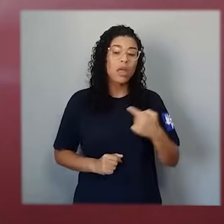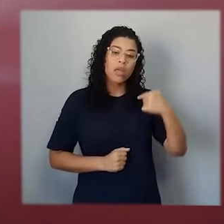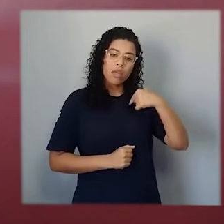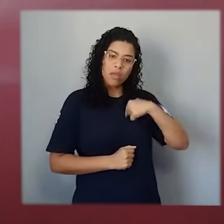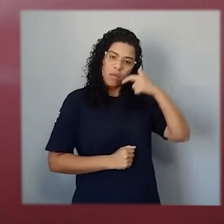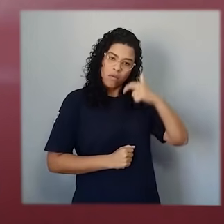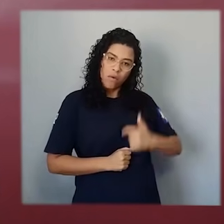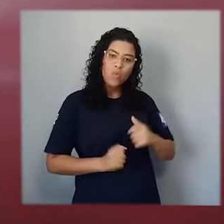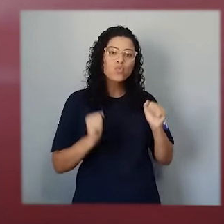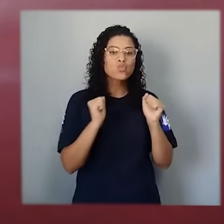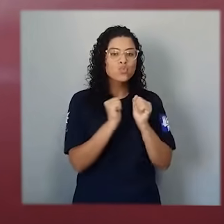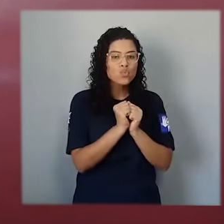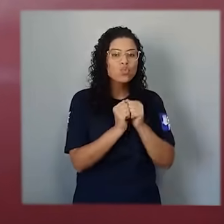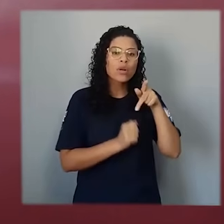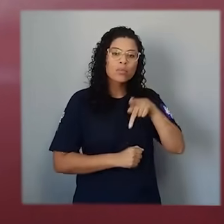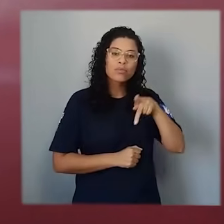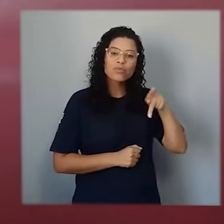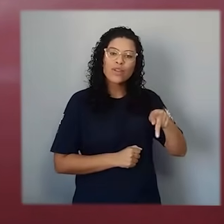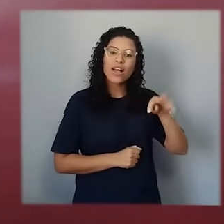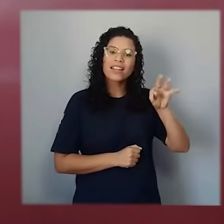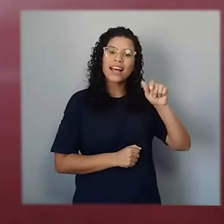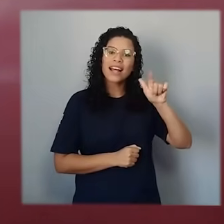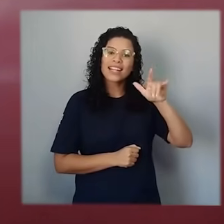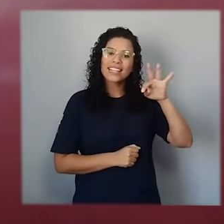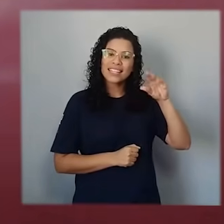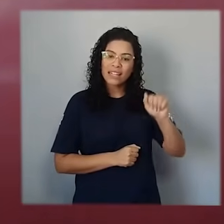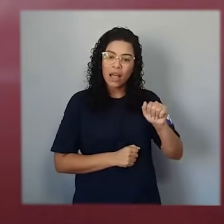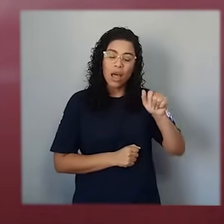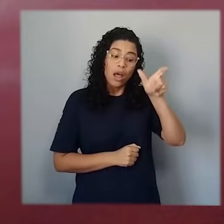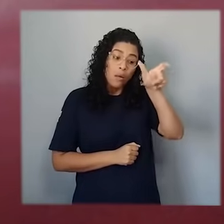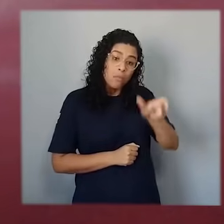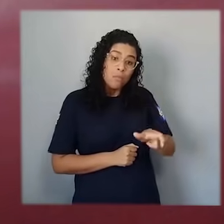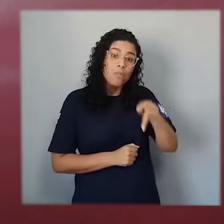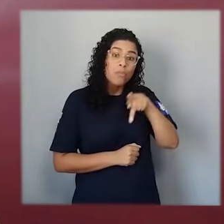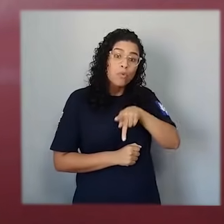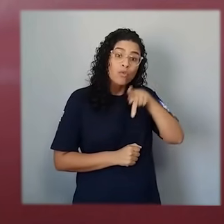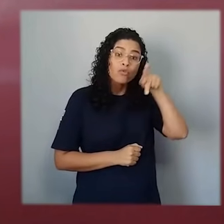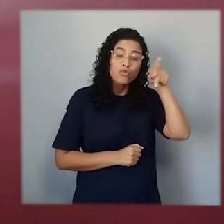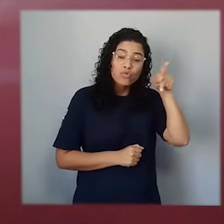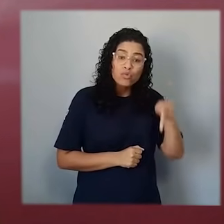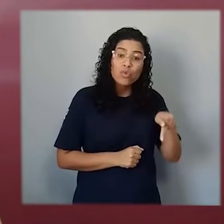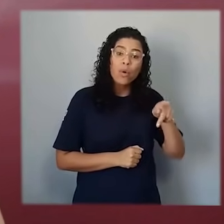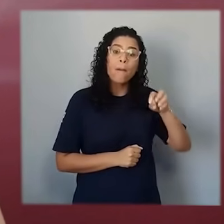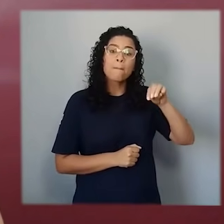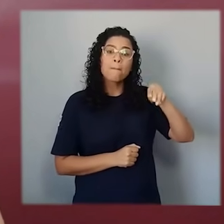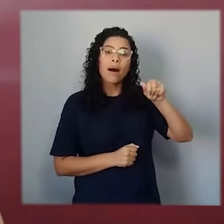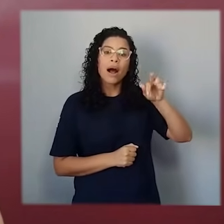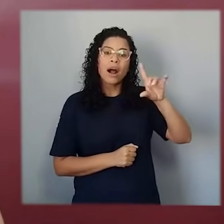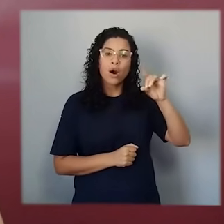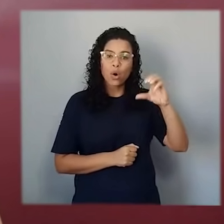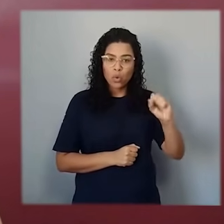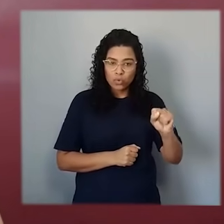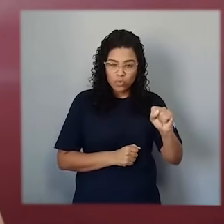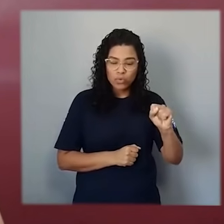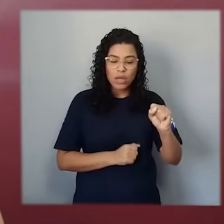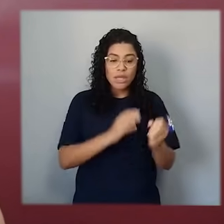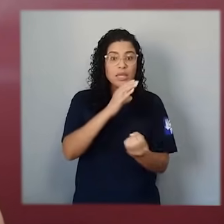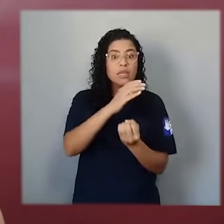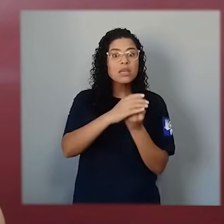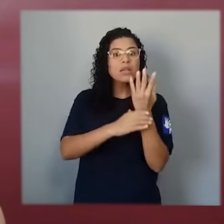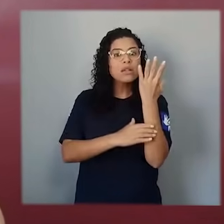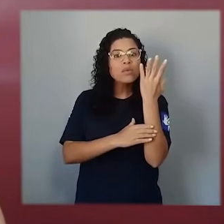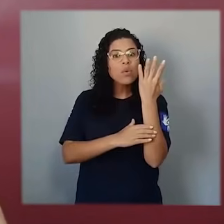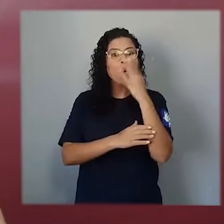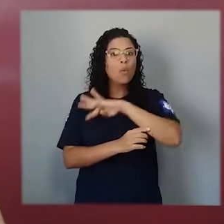eu, a professora Thalita de inglês e o professor Marcos de educação física, criamos um arco-íris